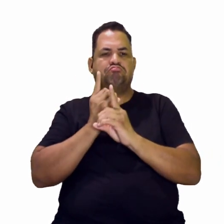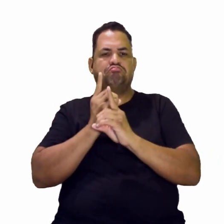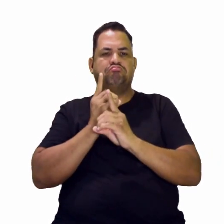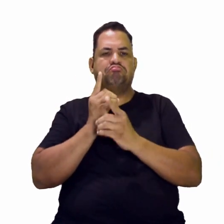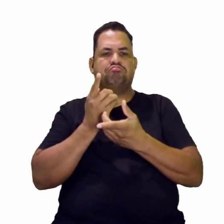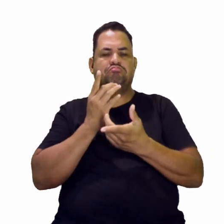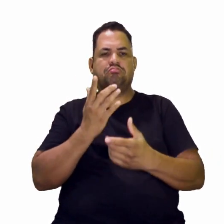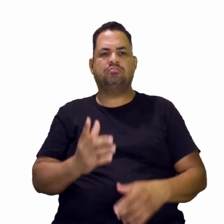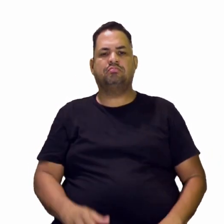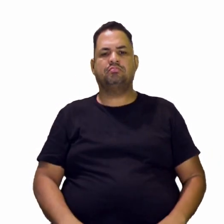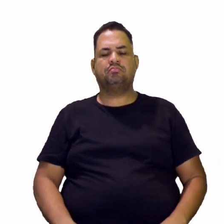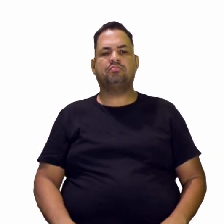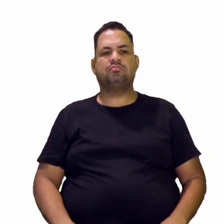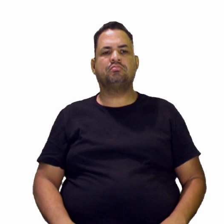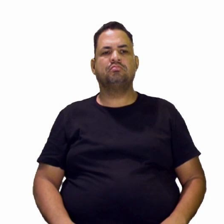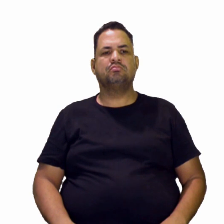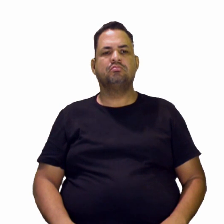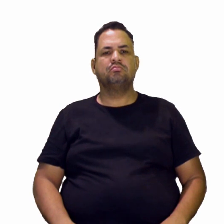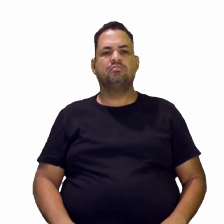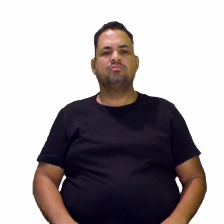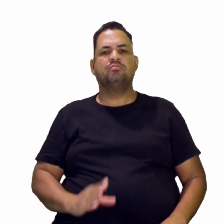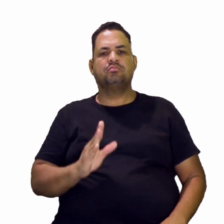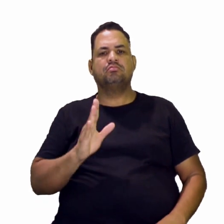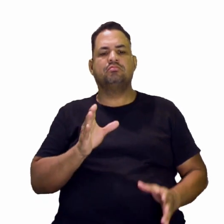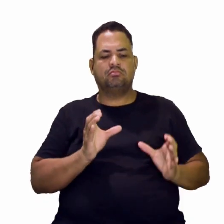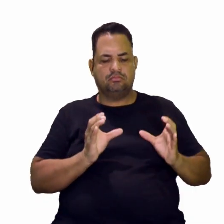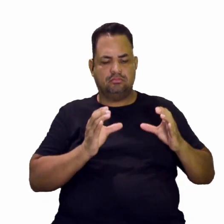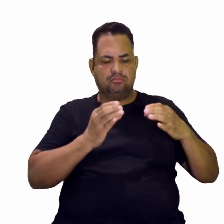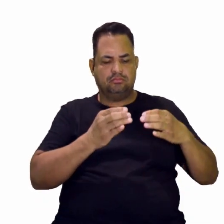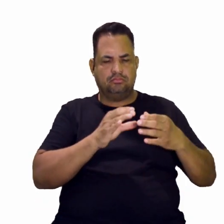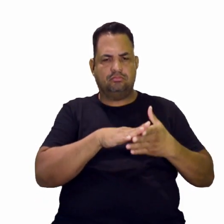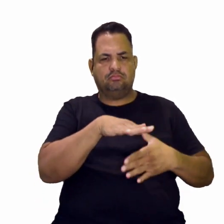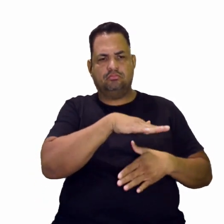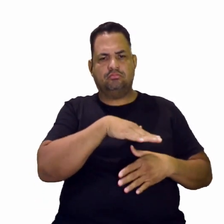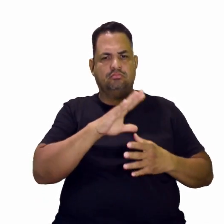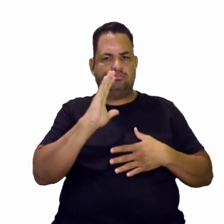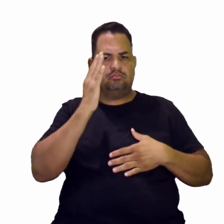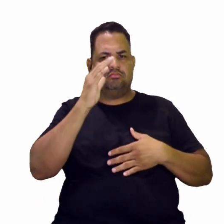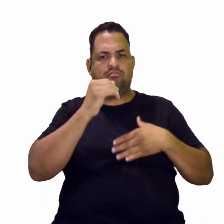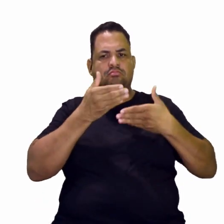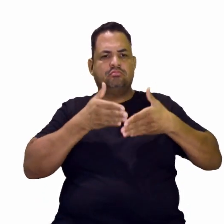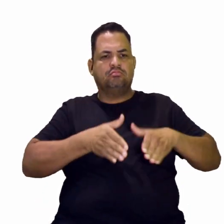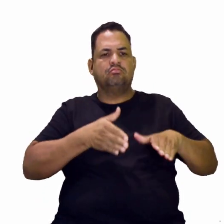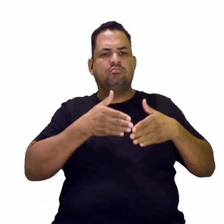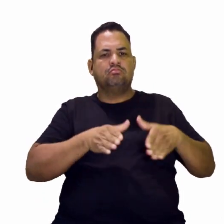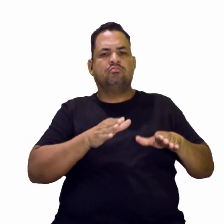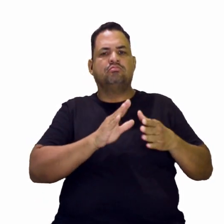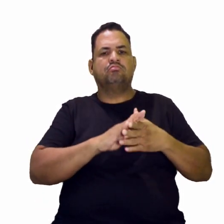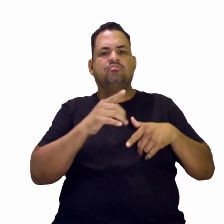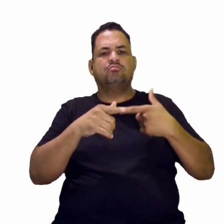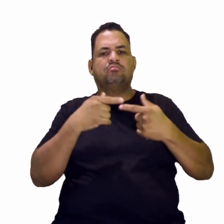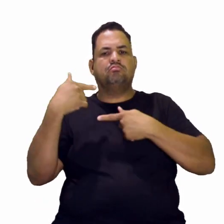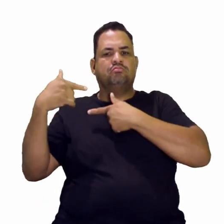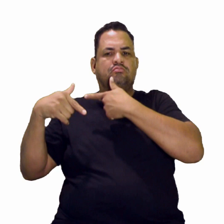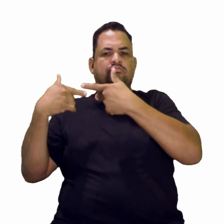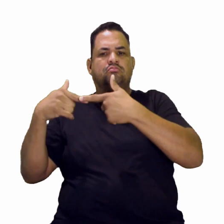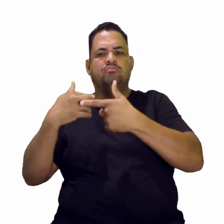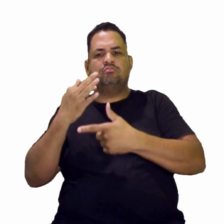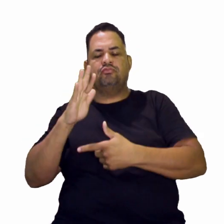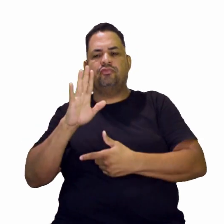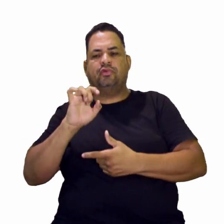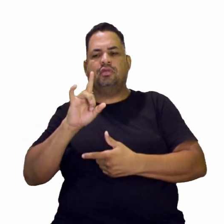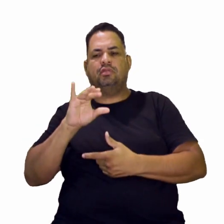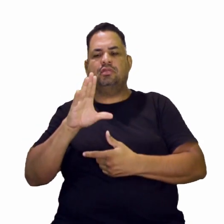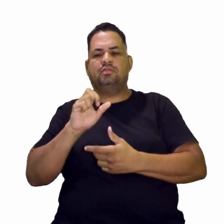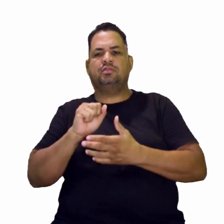tem? Você já sabe que os seres vivos de um mesmo grupo são capazes de reproduzirem-se, produzindo descendentes férteis.